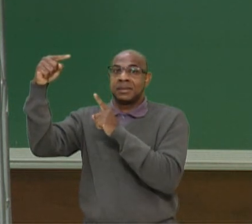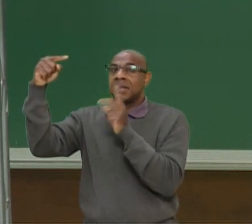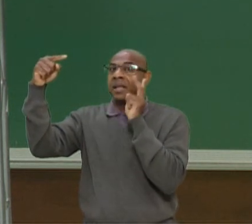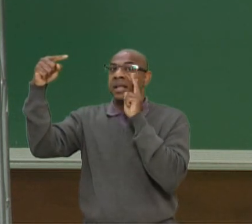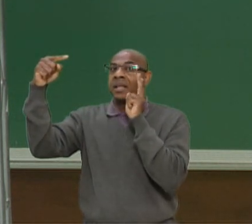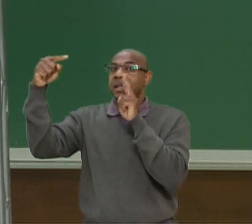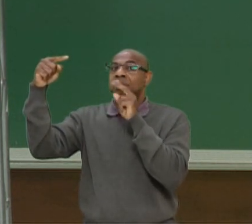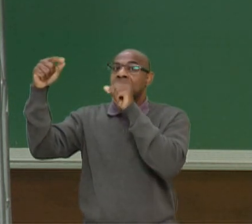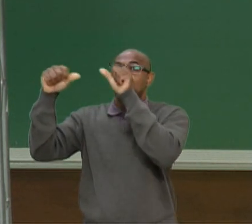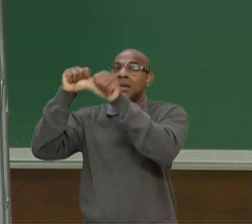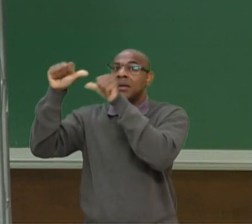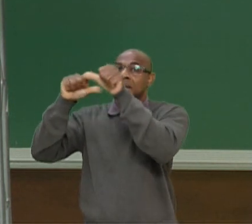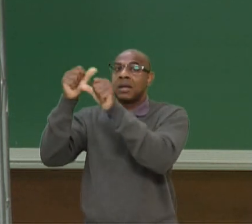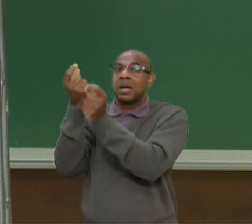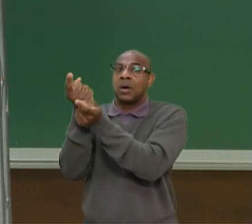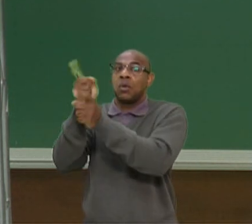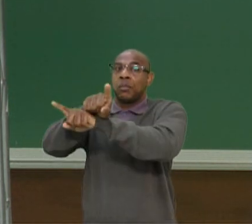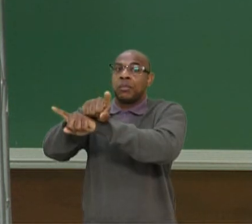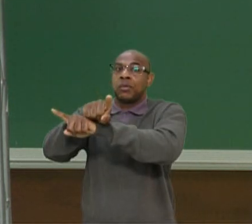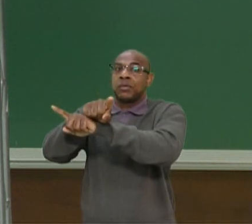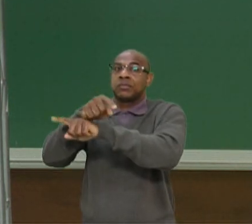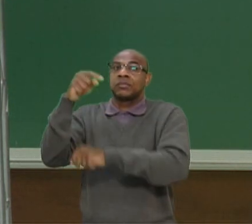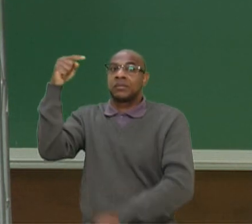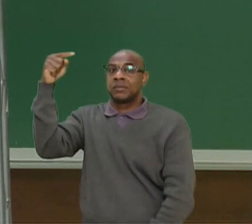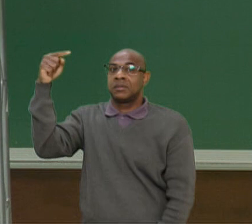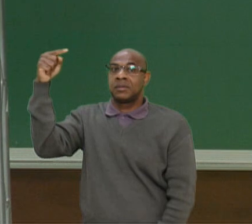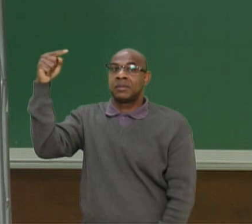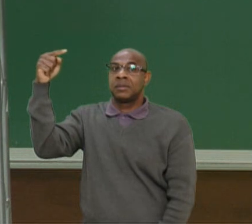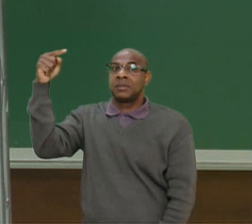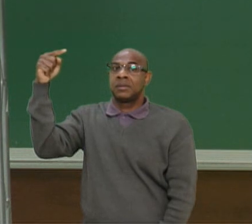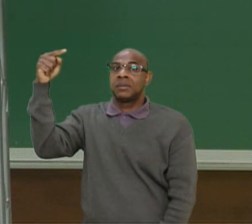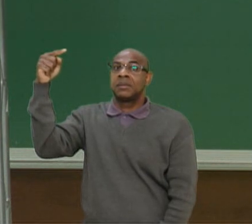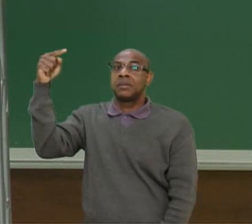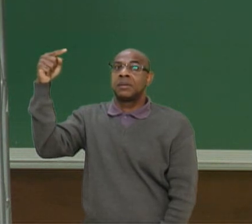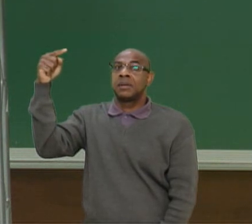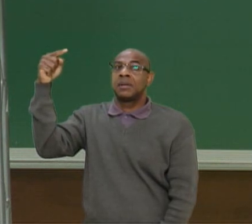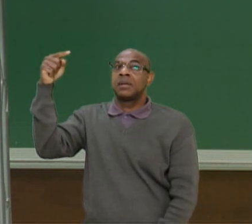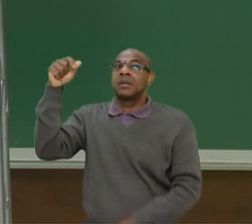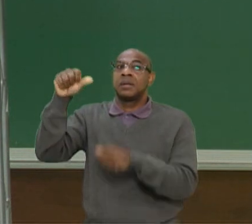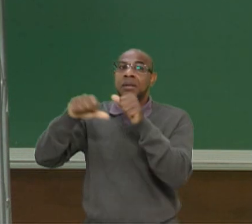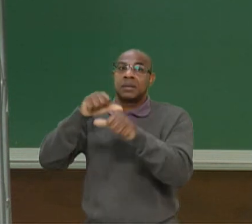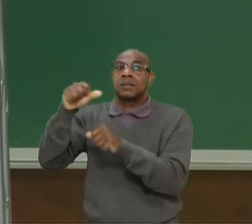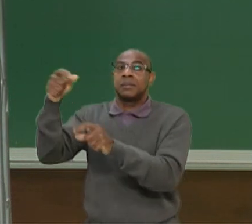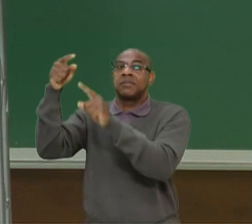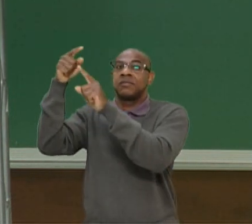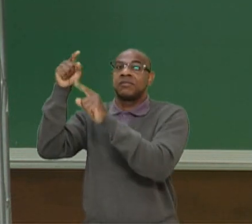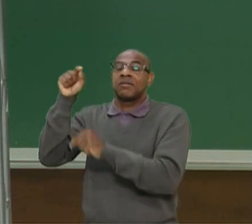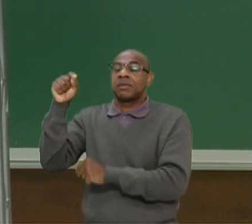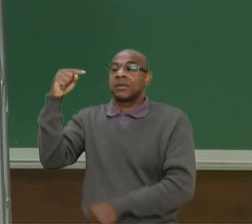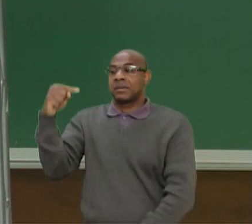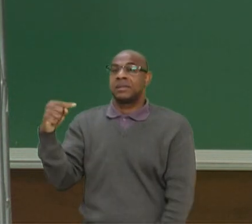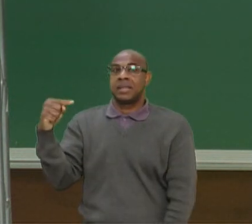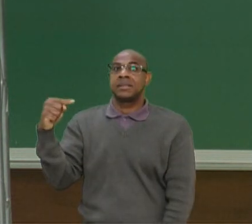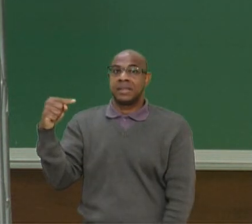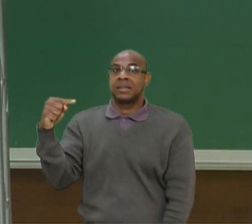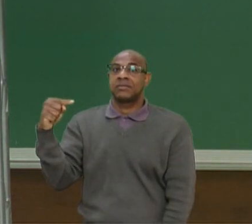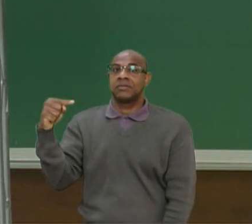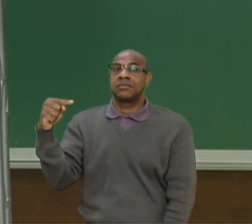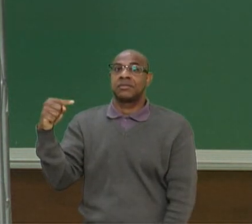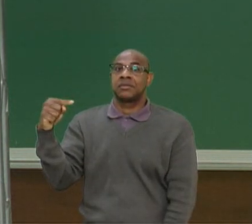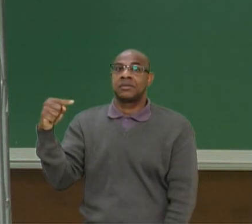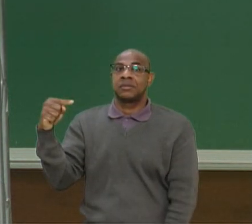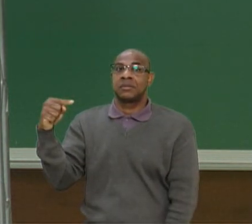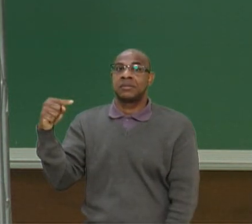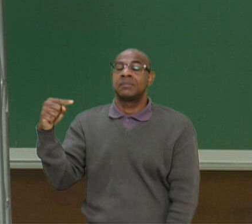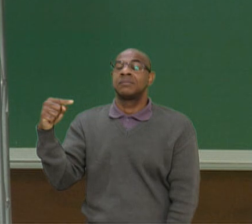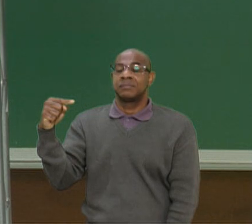lembre que é o oposto, né? Aqui no slide não está colocado, é o oposto, então ele vai ficar negativo. Tranquilo? Que